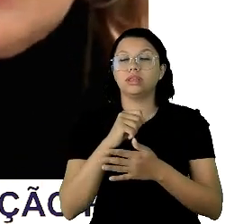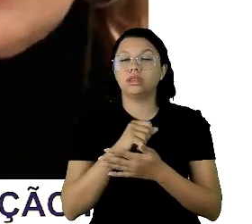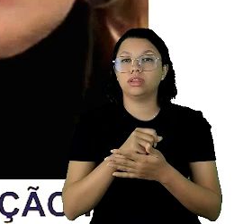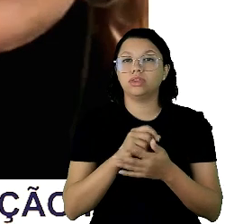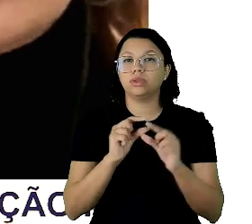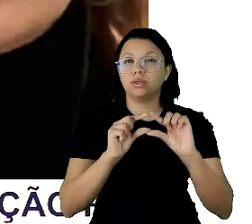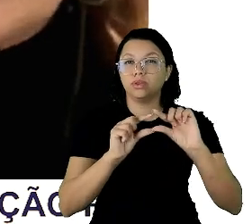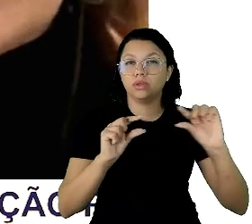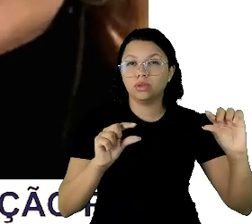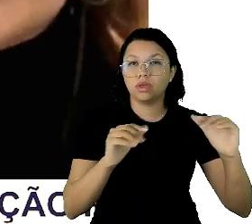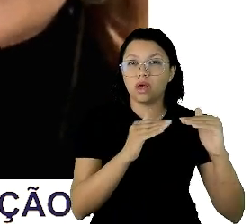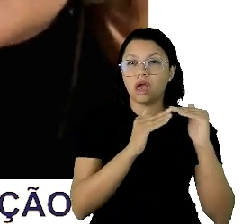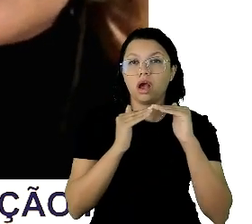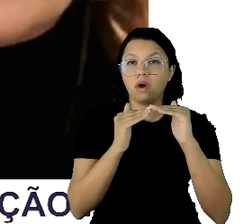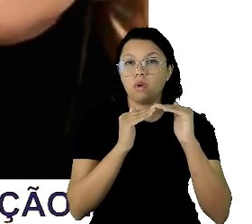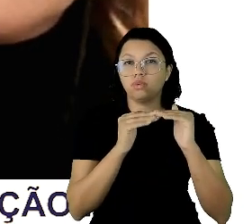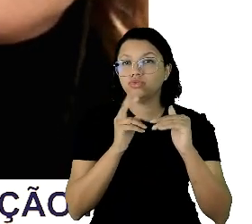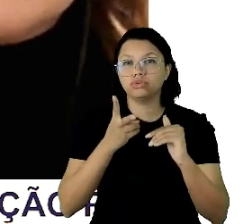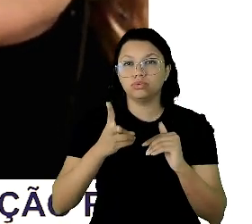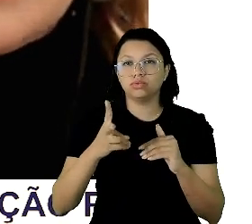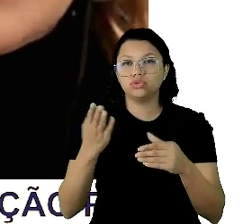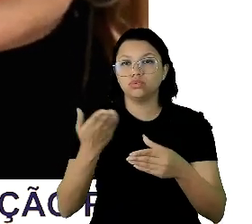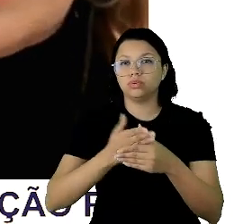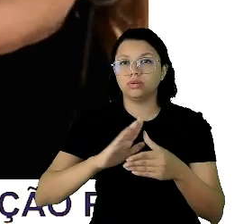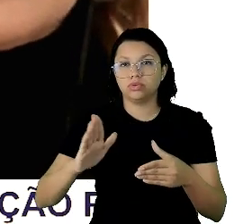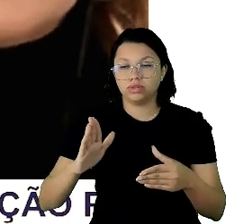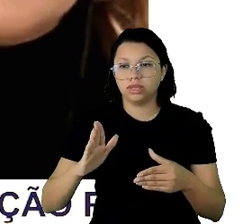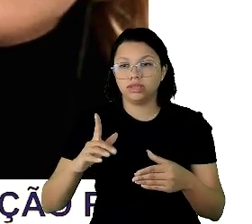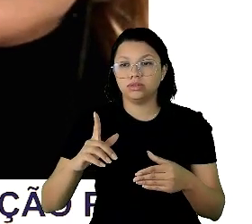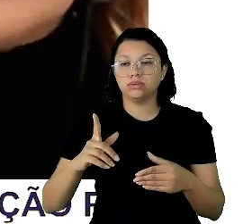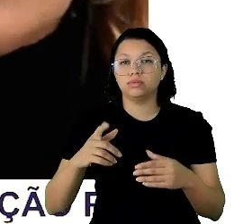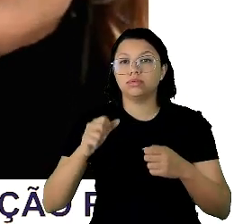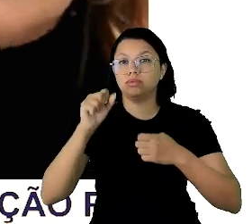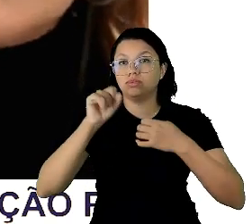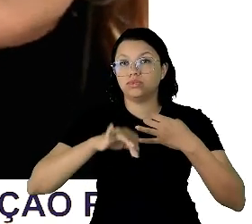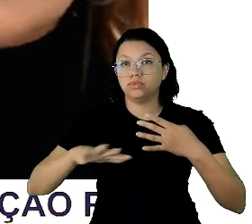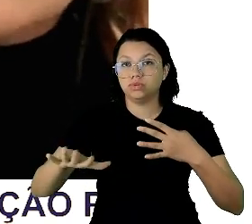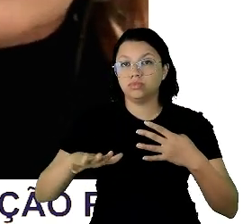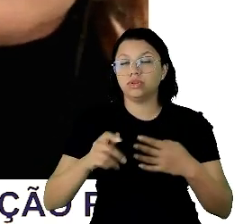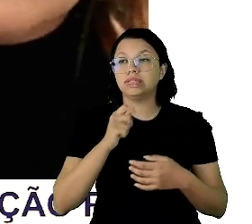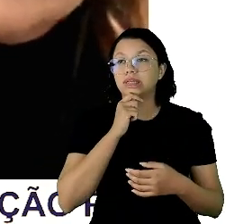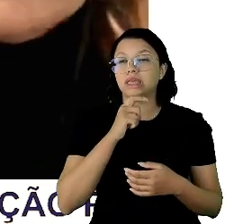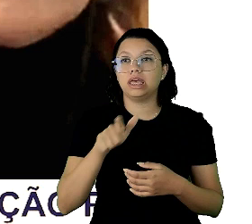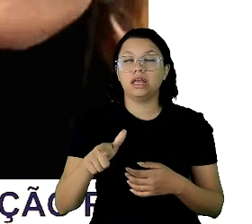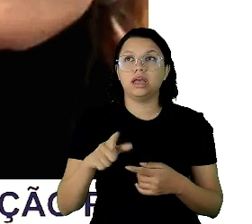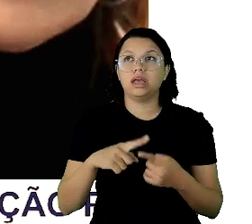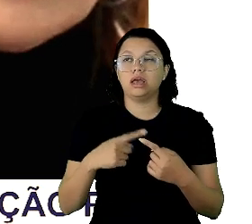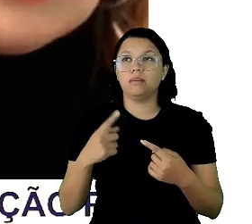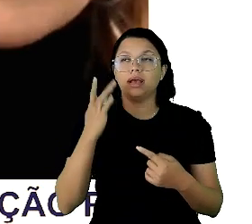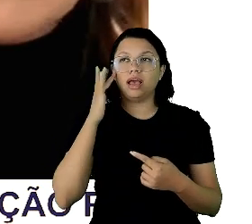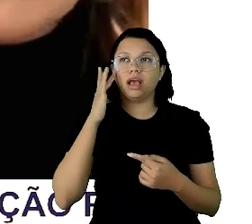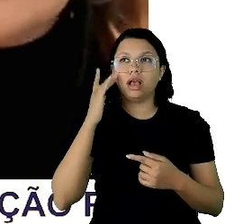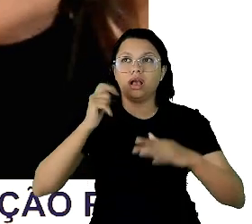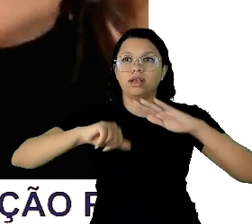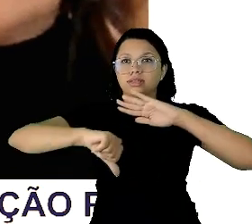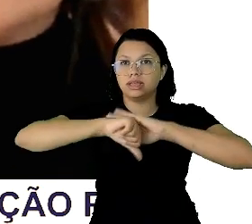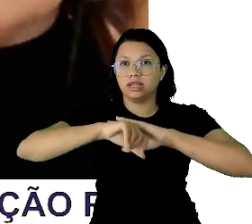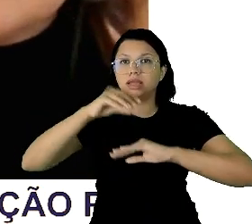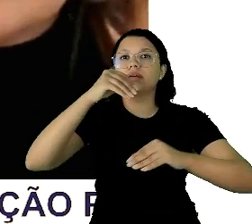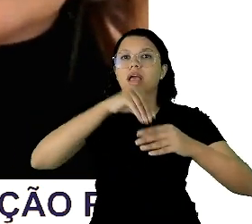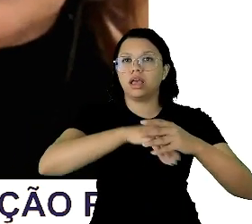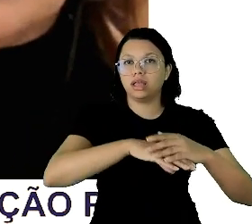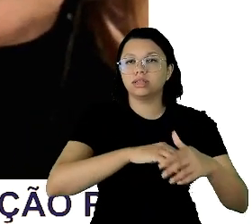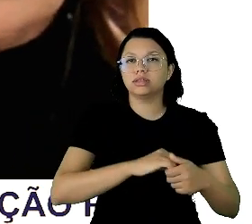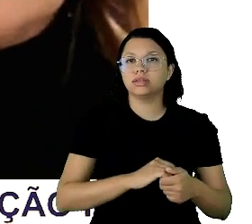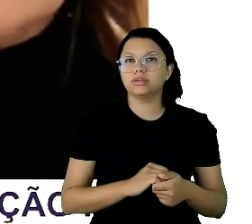penal. Não tem uma jurisprudência ainda, mas eu acho que esse crime entra nessa ressalva, de não ser caso de acordo